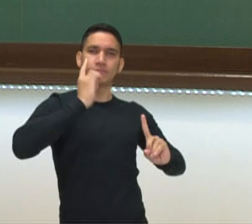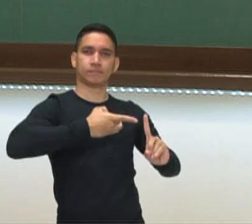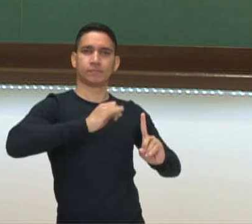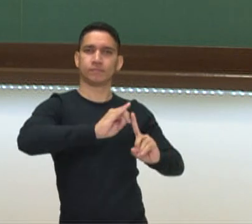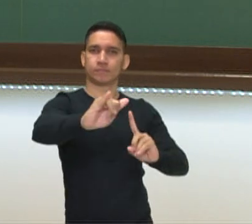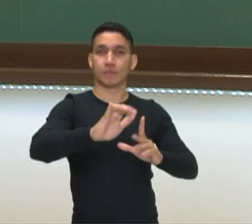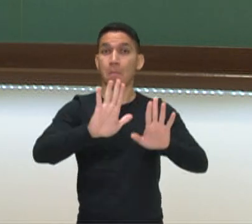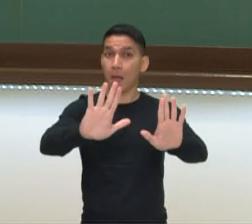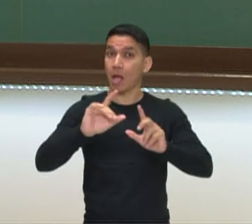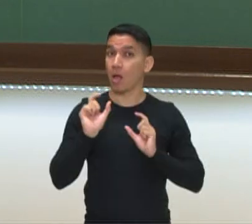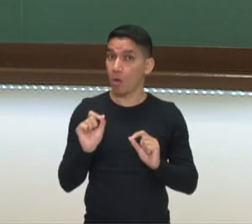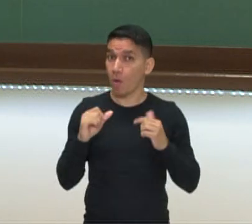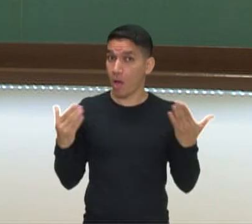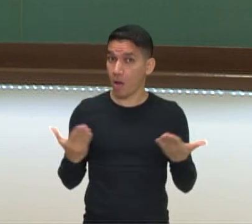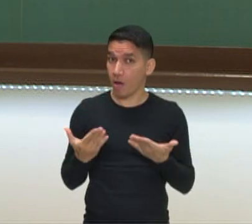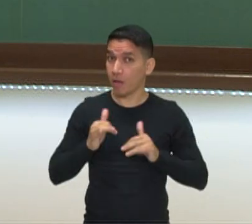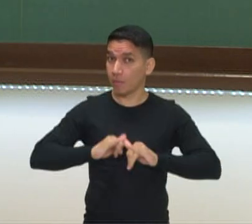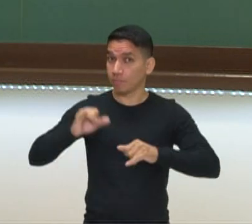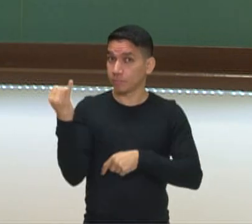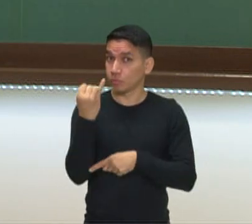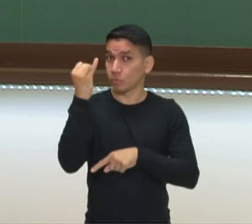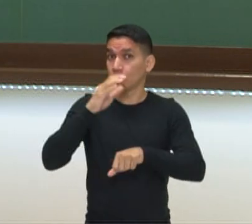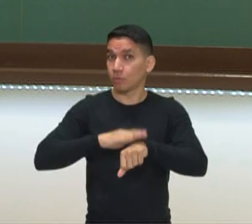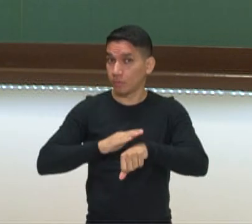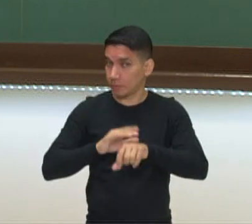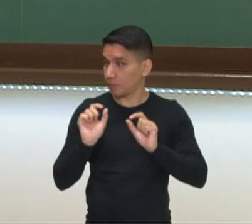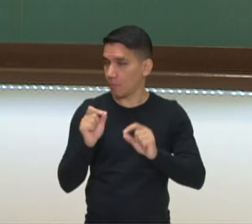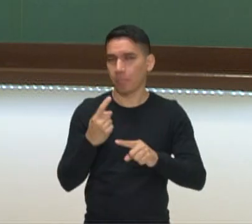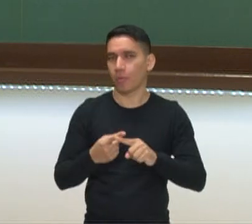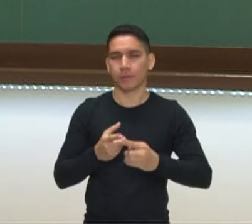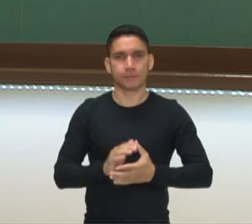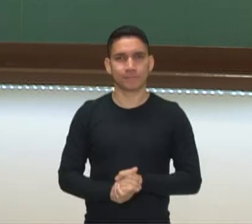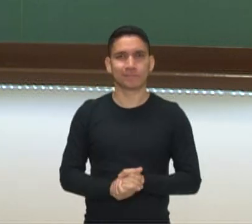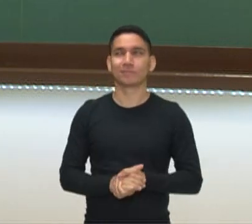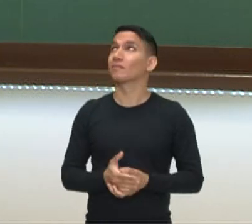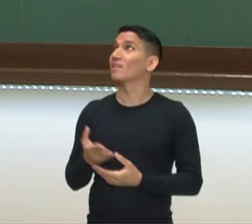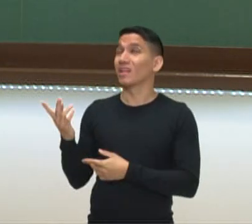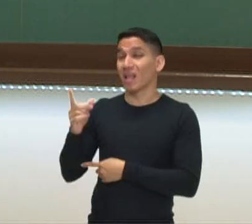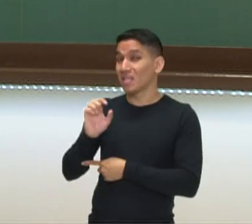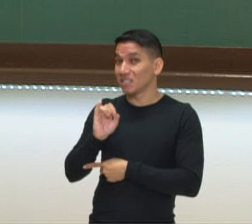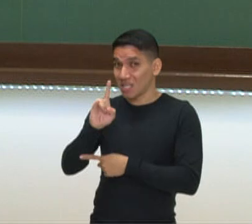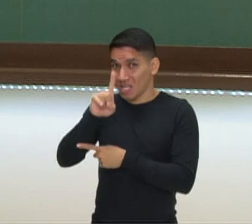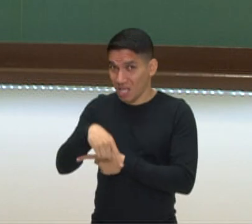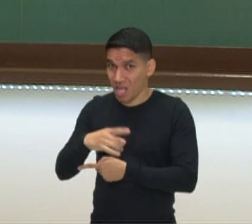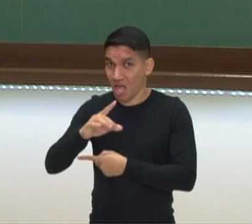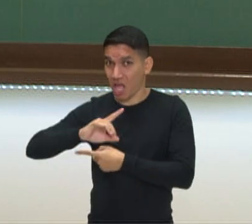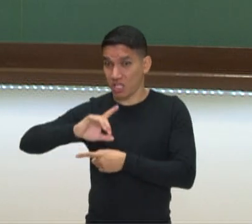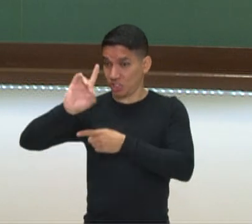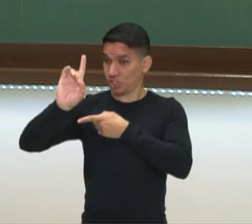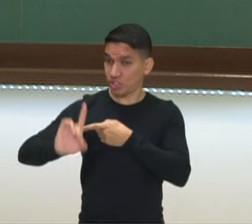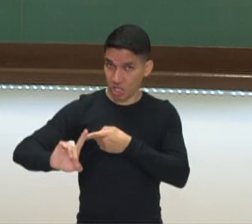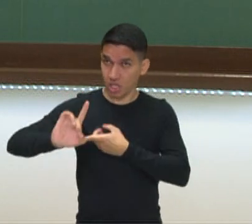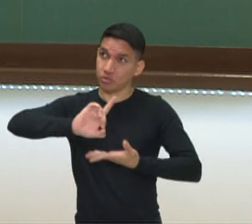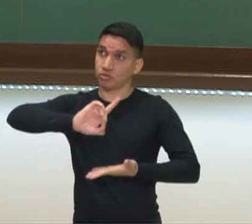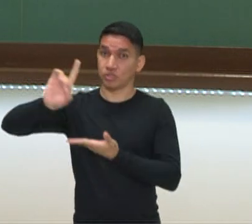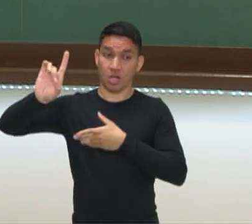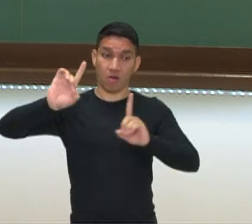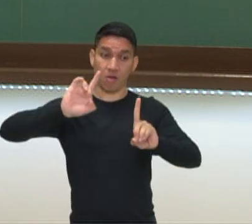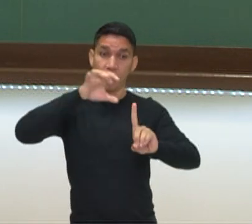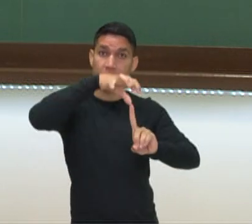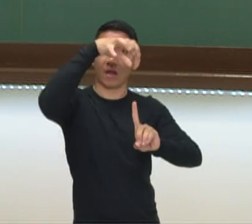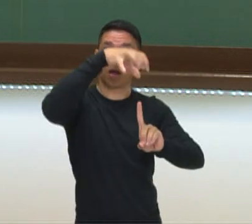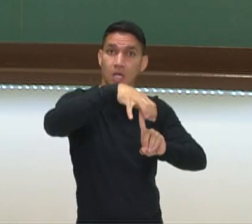mais importante ainda. Por quê? Porque logo, se era direito divino de o rei reinar,